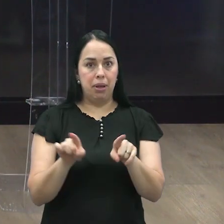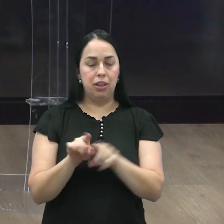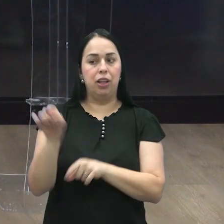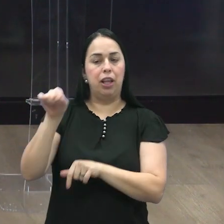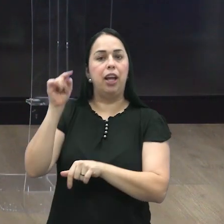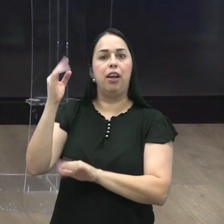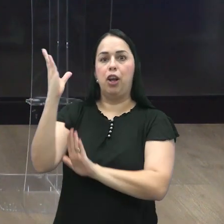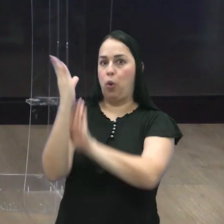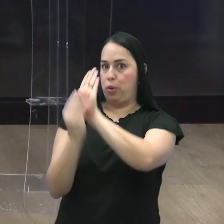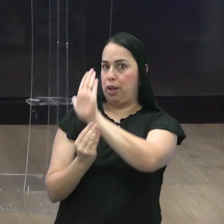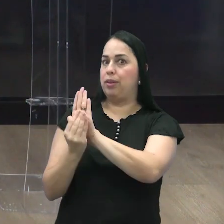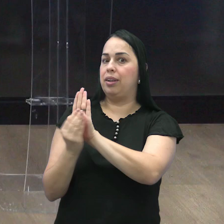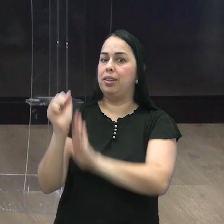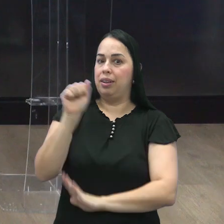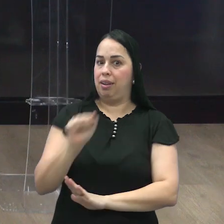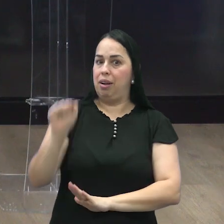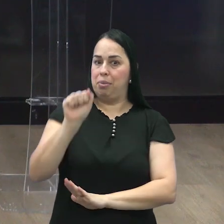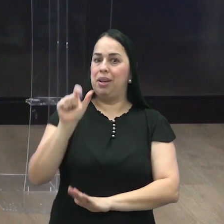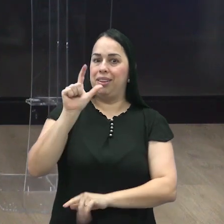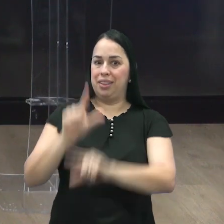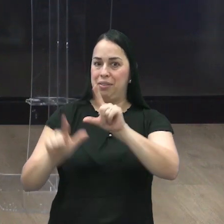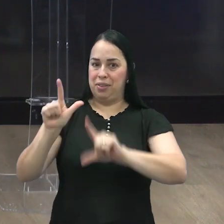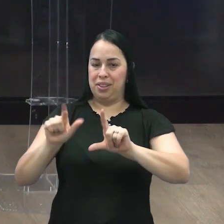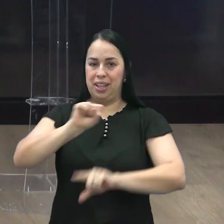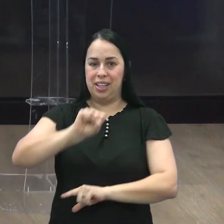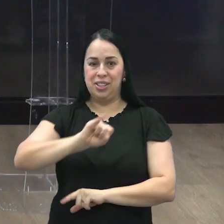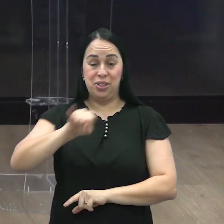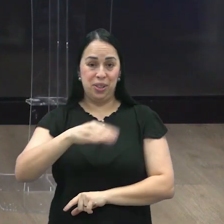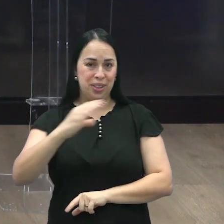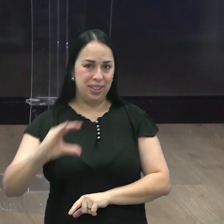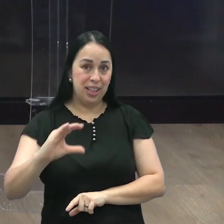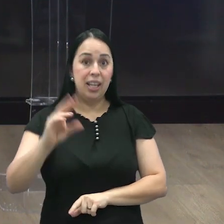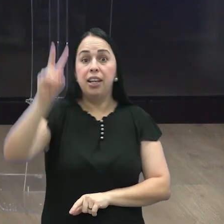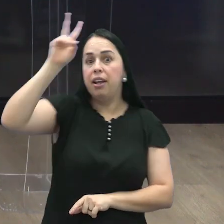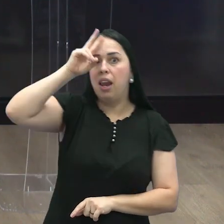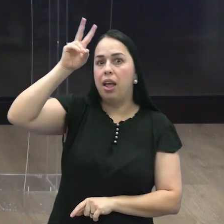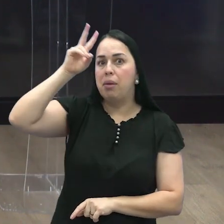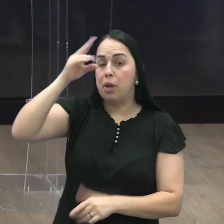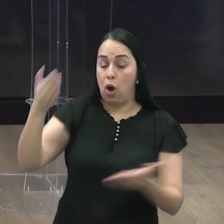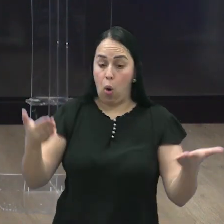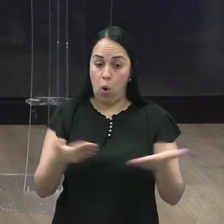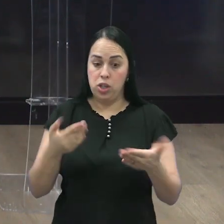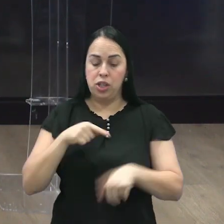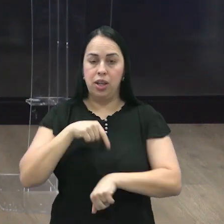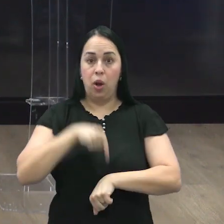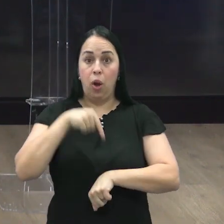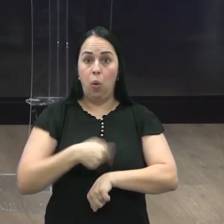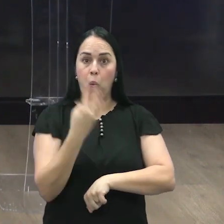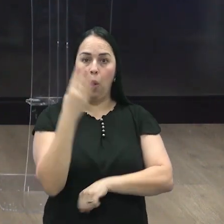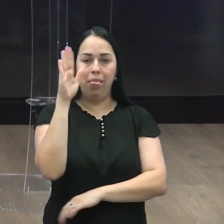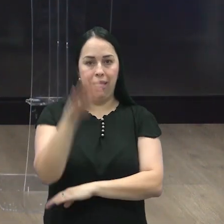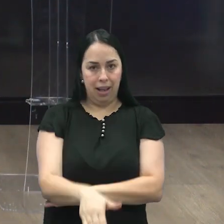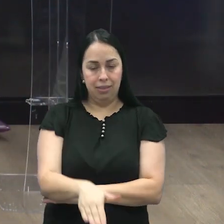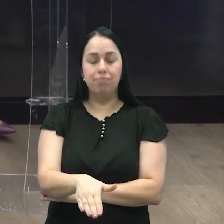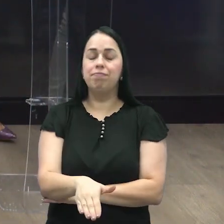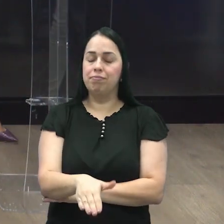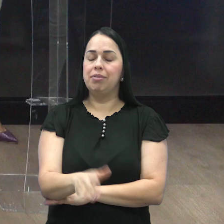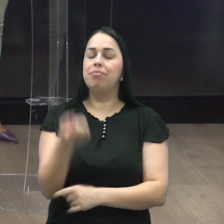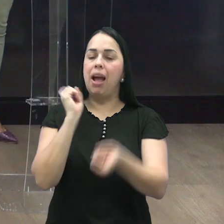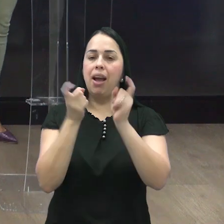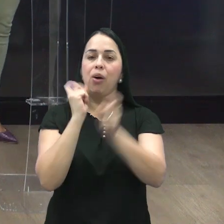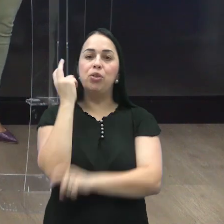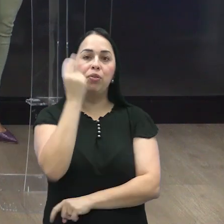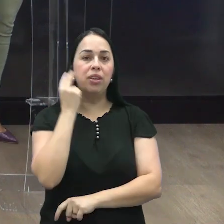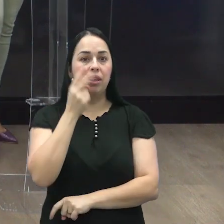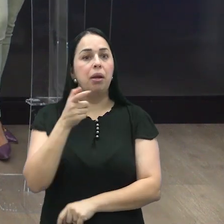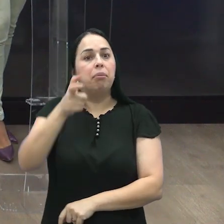tem bastante conteúdo por lá. @TV Câmara SJC. E não se esqueça que hoje, a partir das 4 horas da tarde,